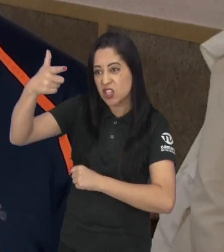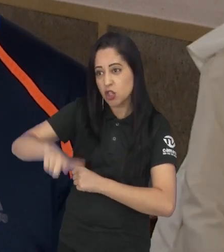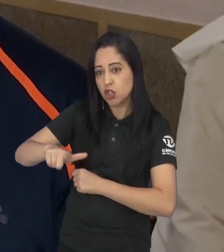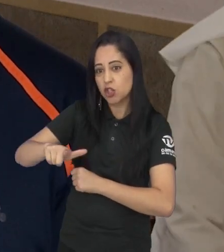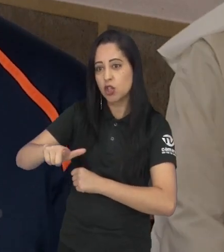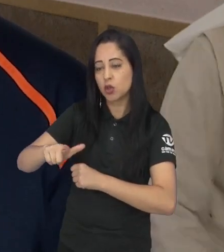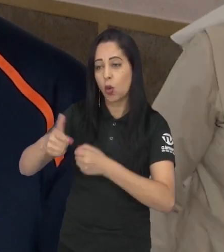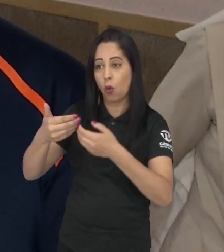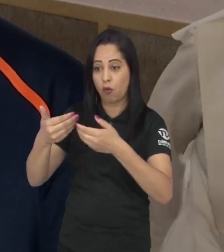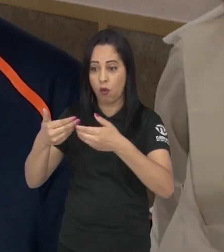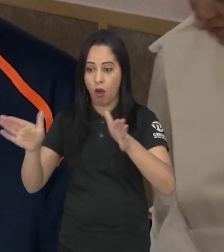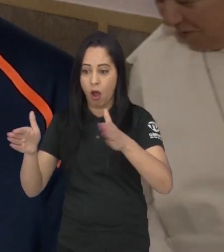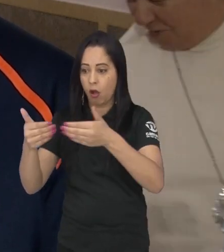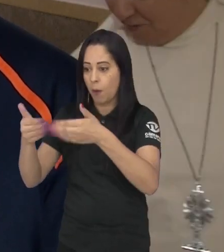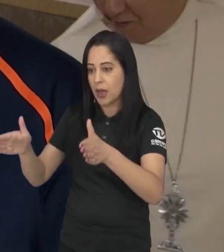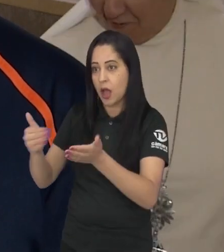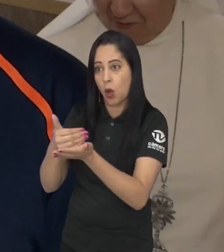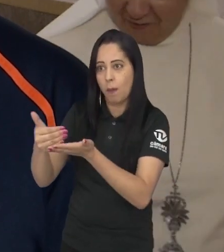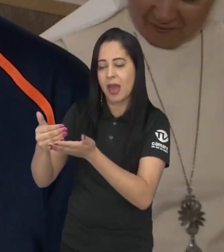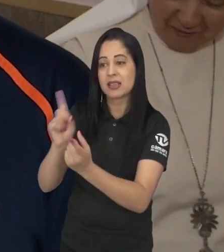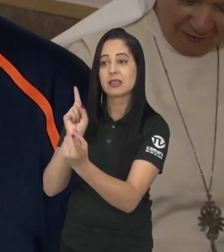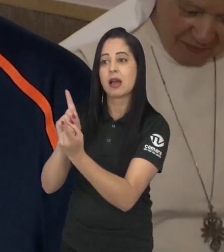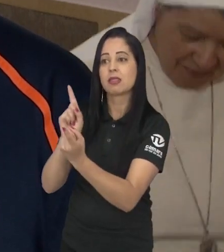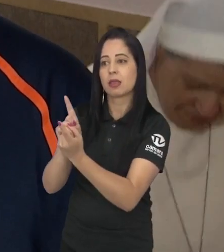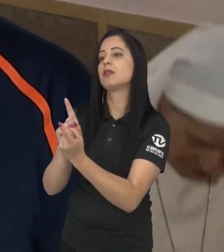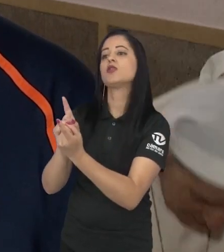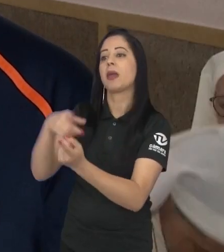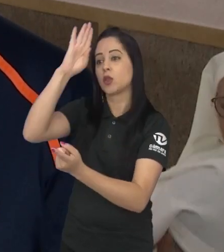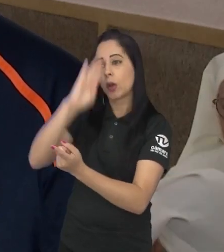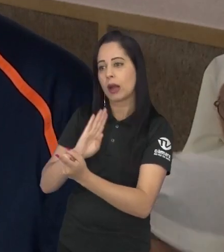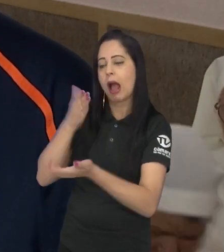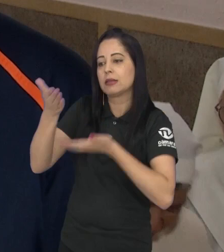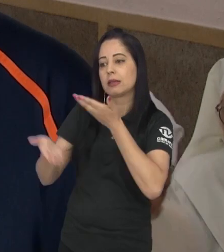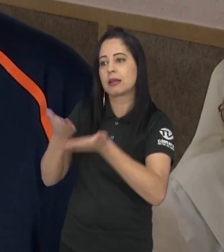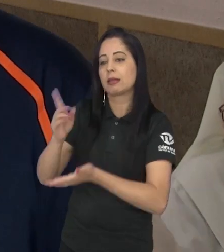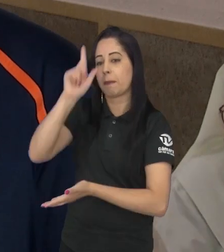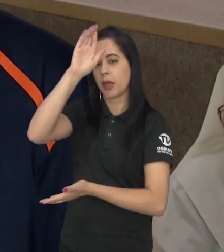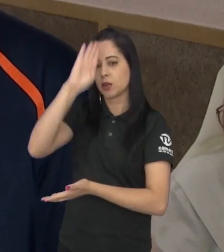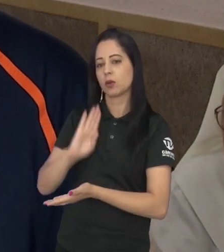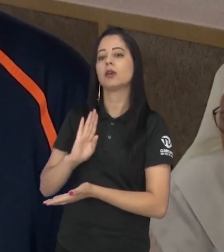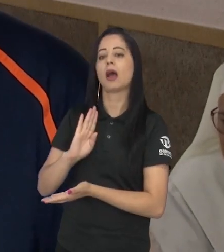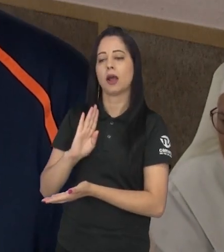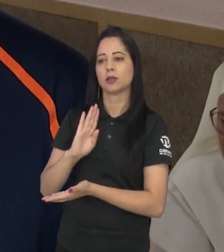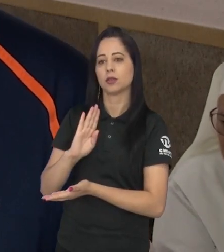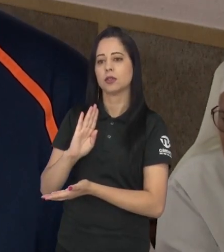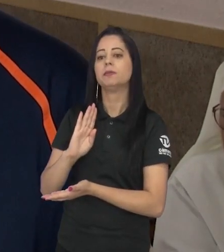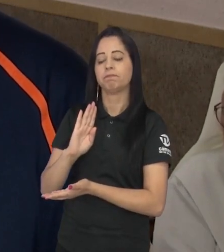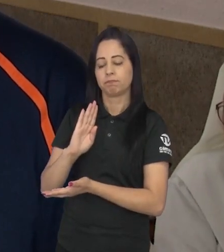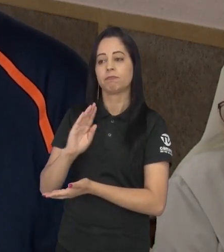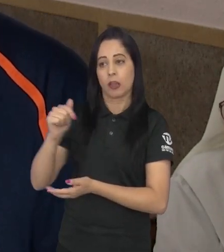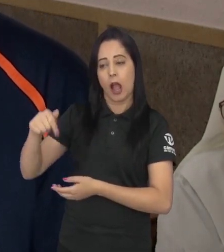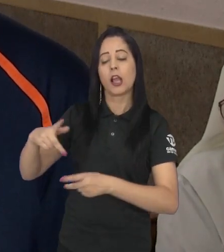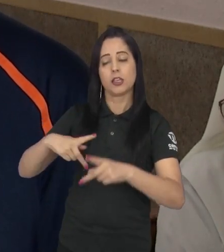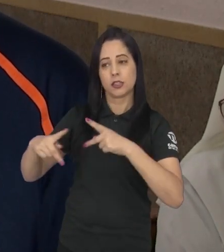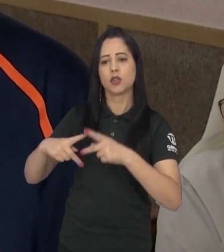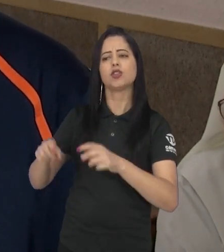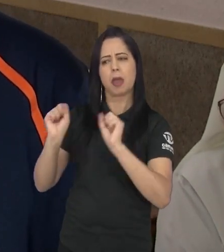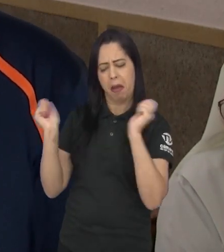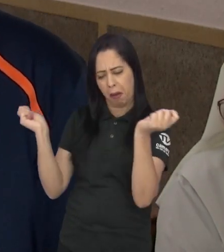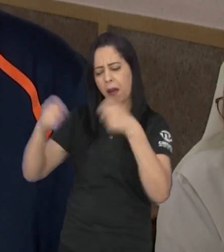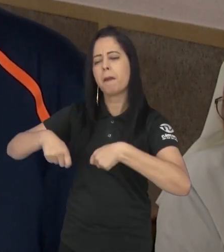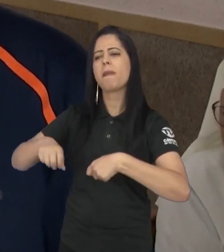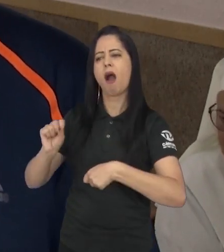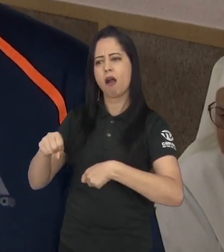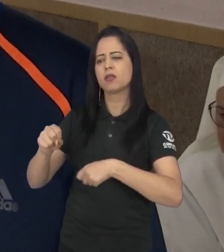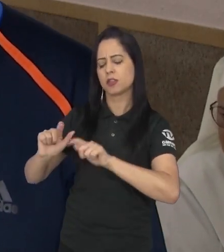a novos tipos de tratamento, a novos pacientes. E outro, mobilizar a cidade. A cidade pode sim, São José